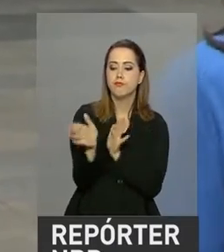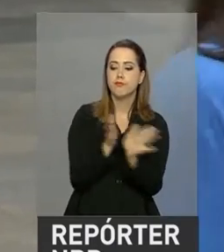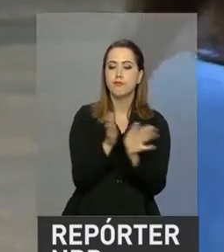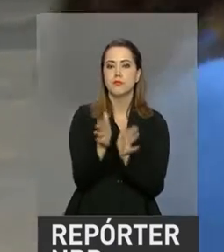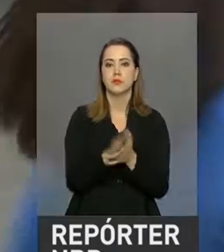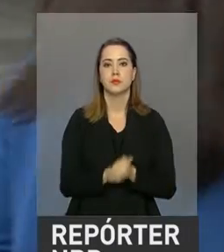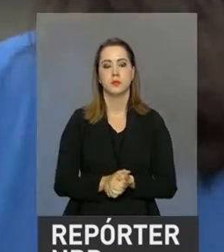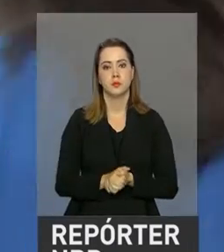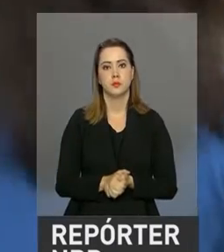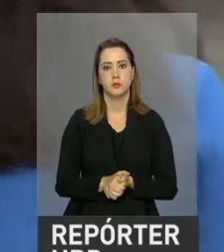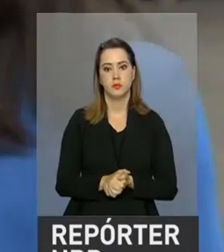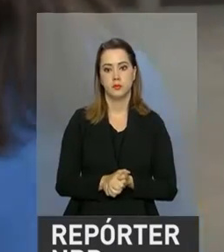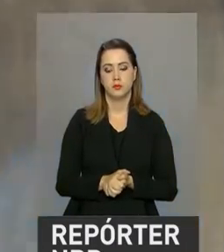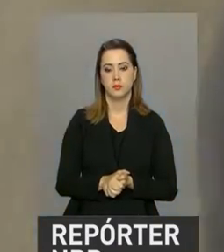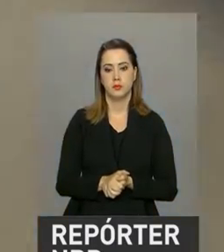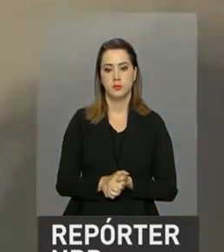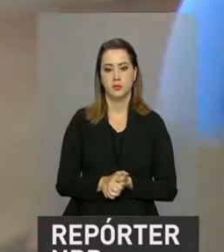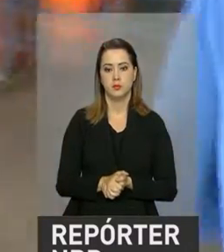comigo?